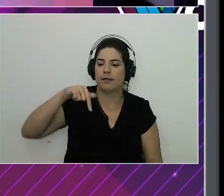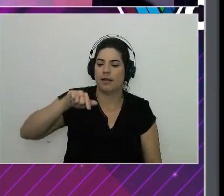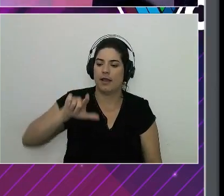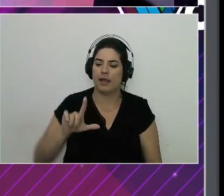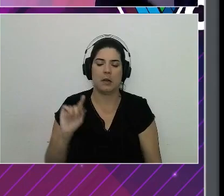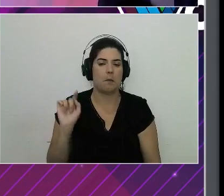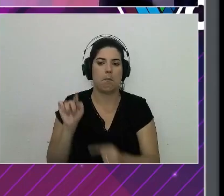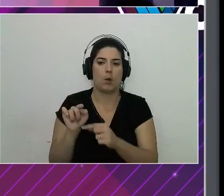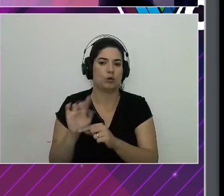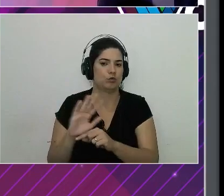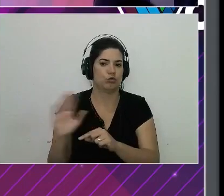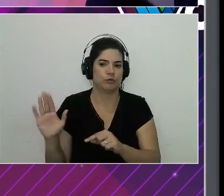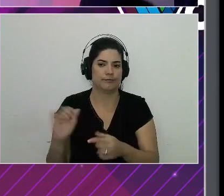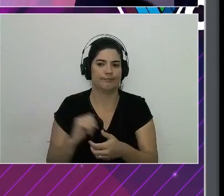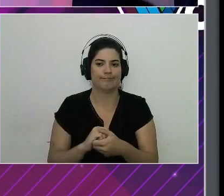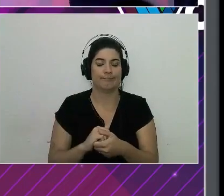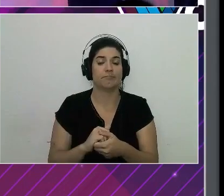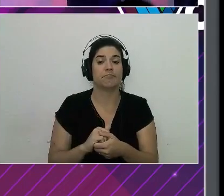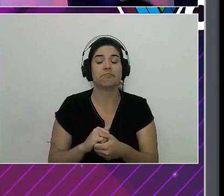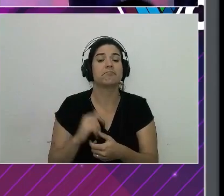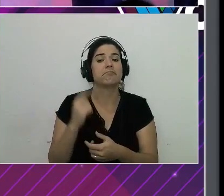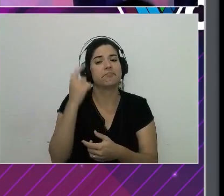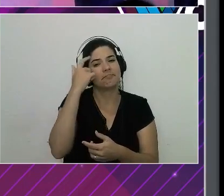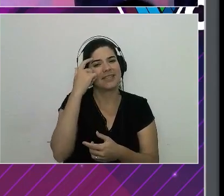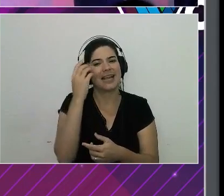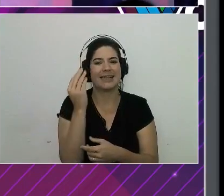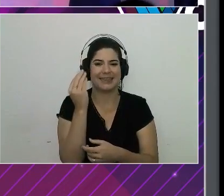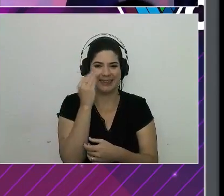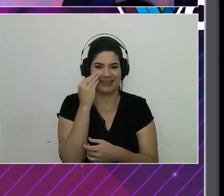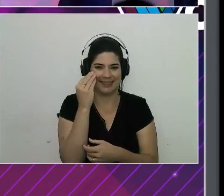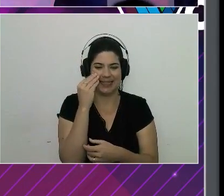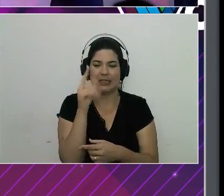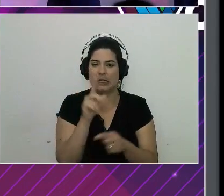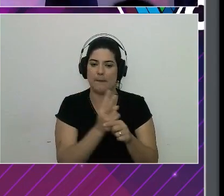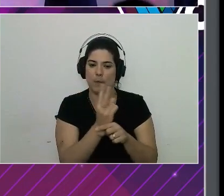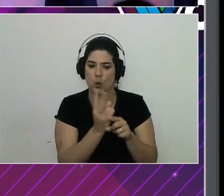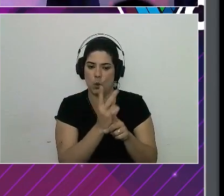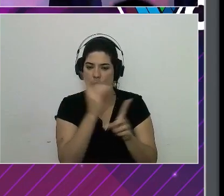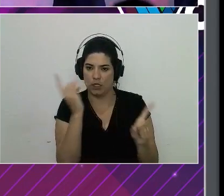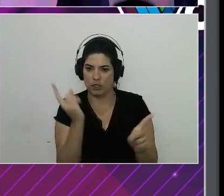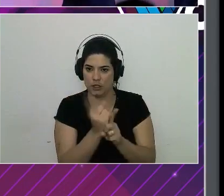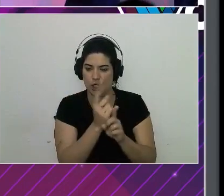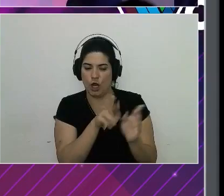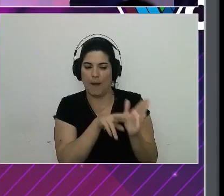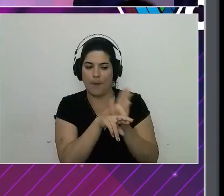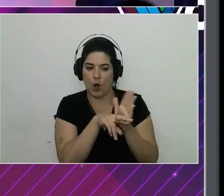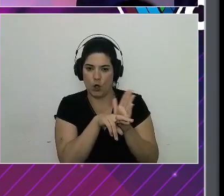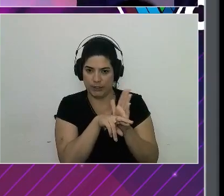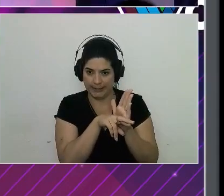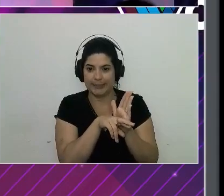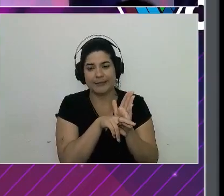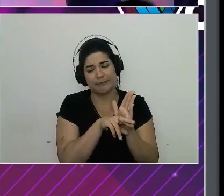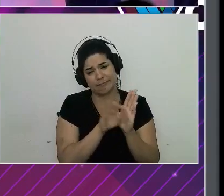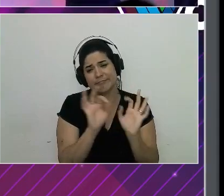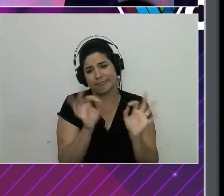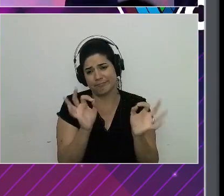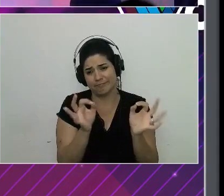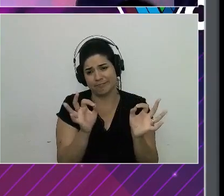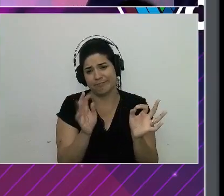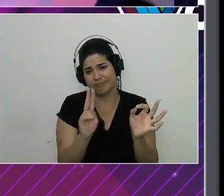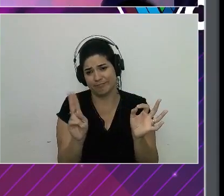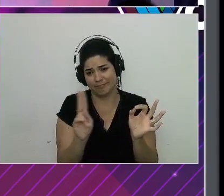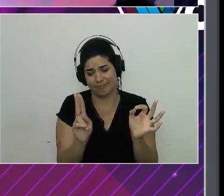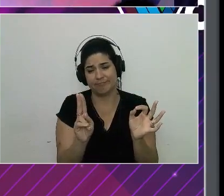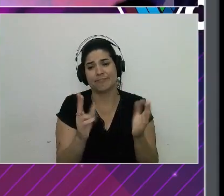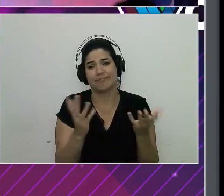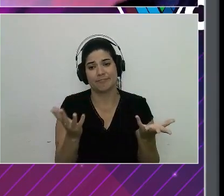que é asserção? Pensa no teu teste quando você faz um assert, name, equals, alguma coisa. Exatamente isso. Então, esses dois